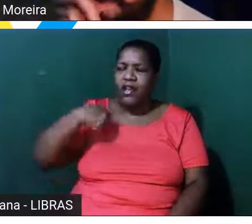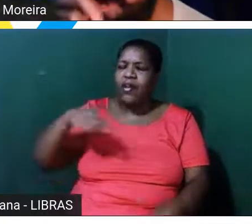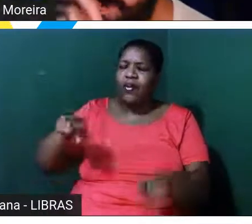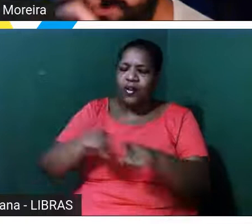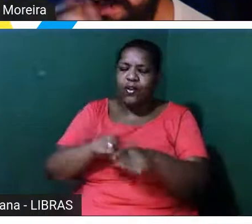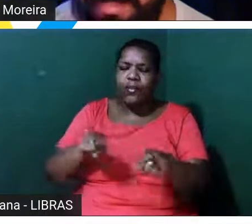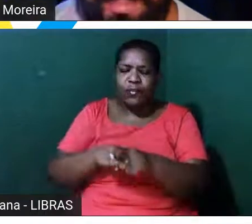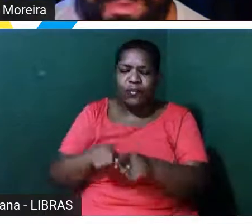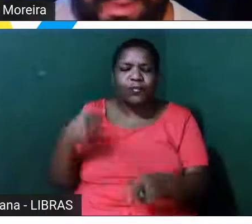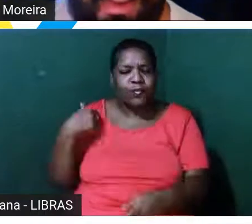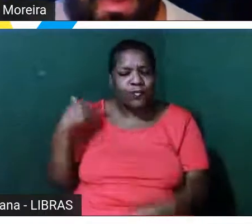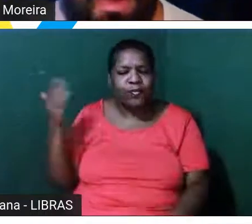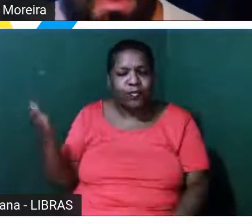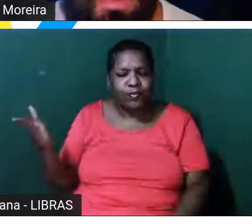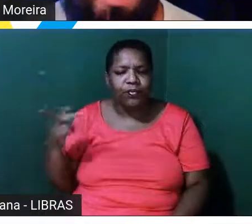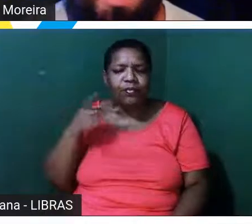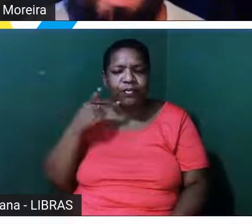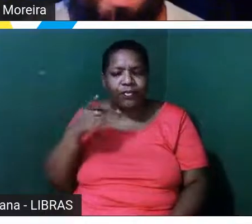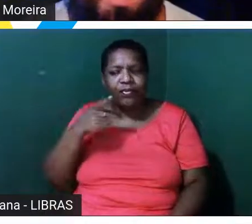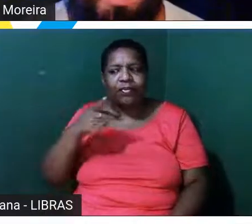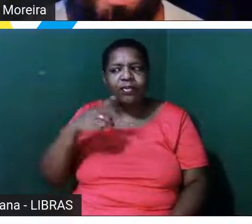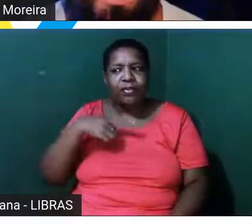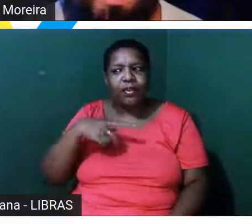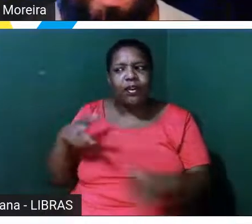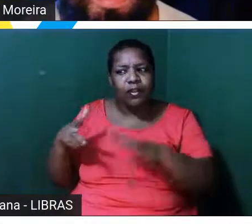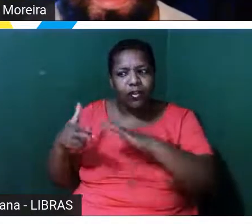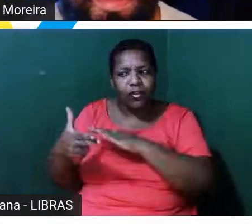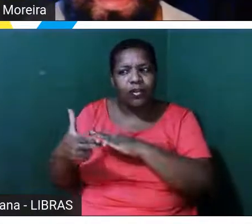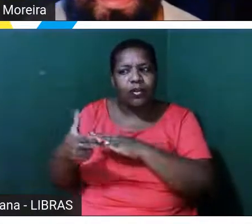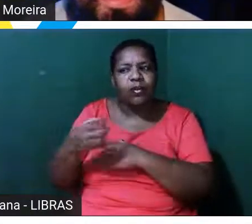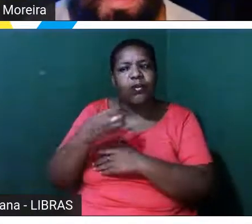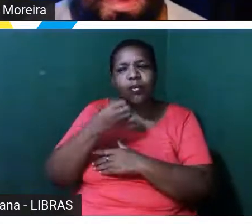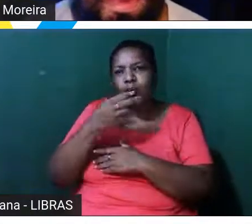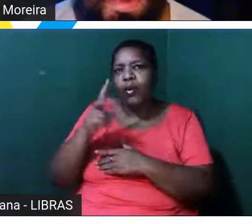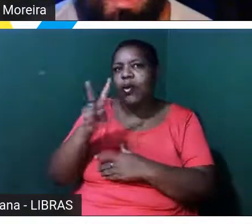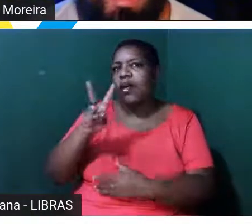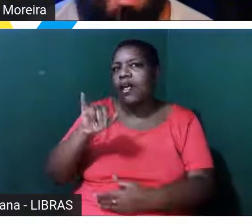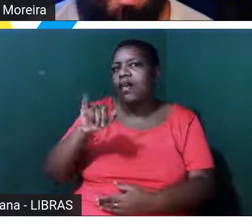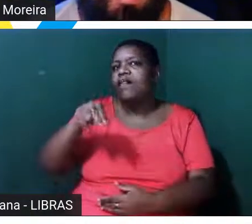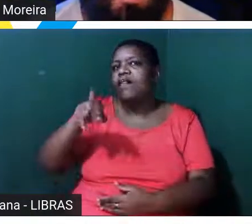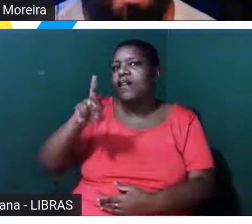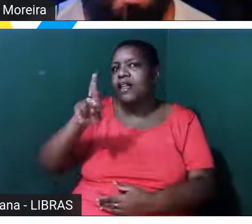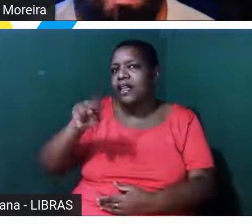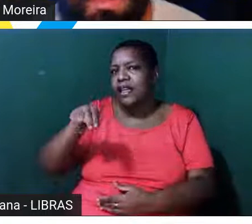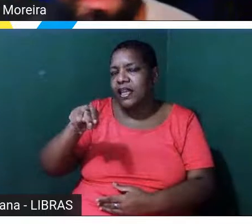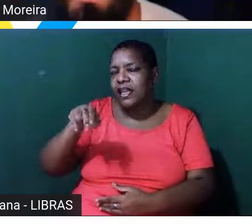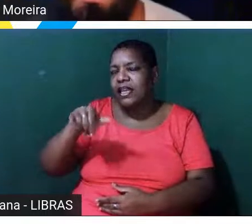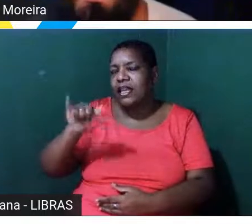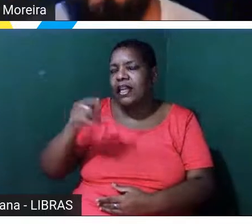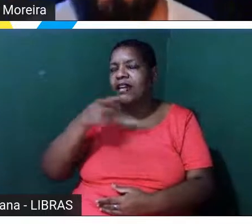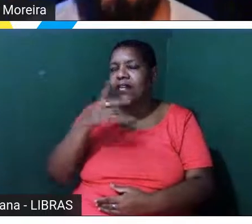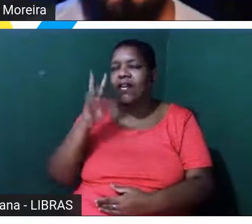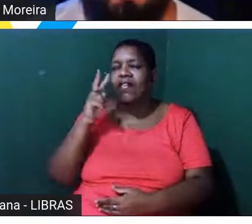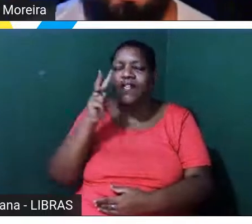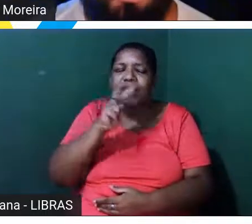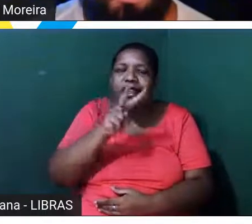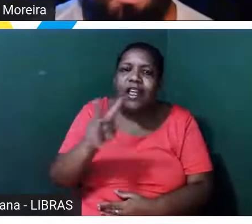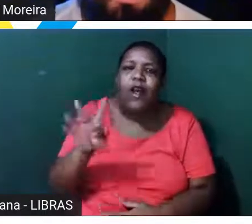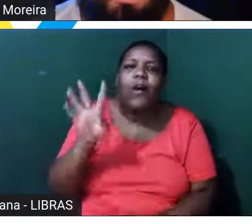tá errado de novo dormir na rede são acho que eu vim traz uma visão muito bacana sobre